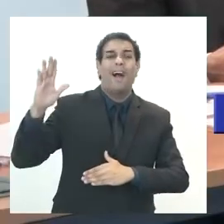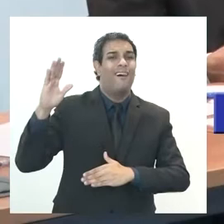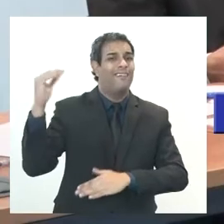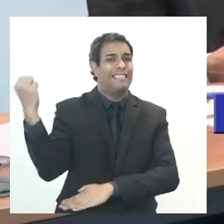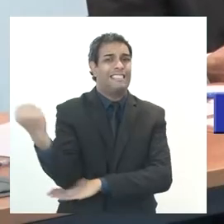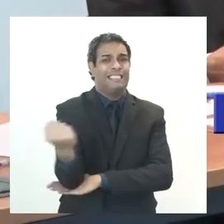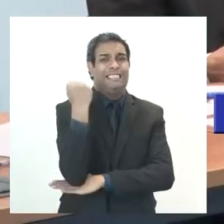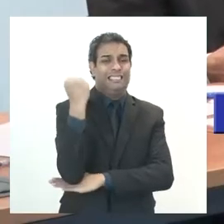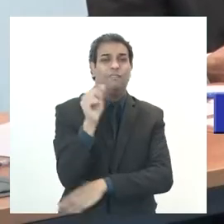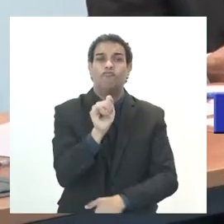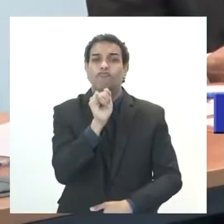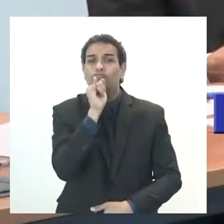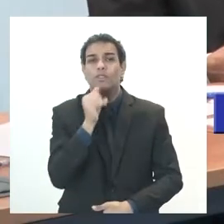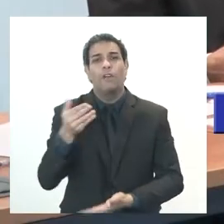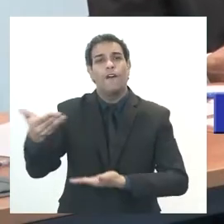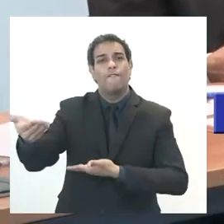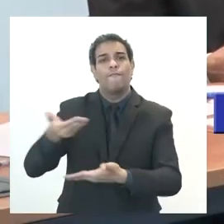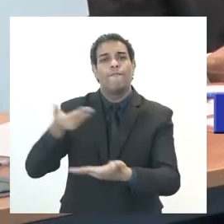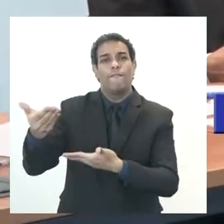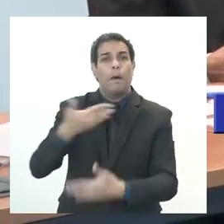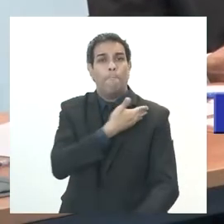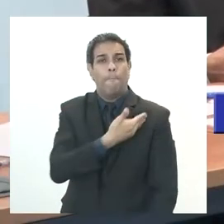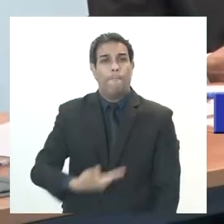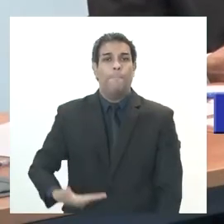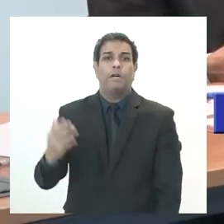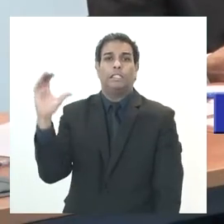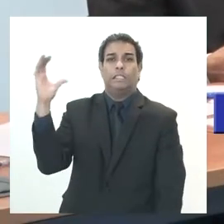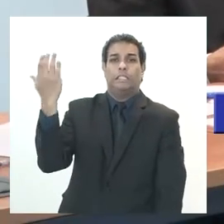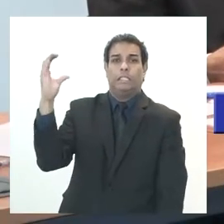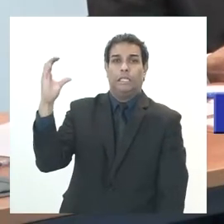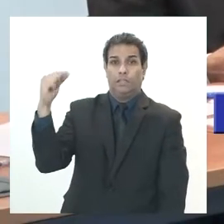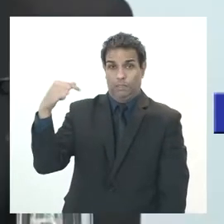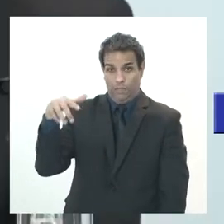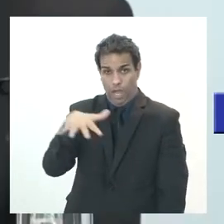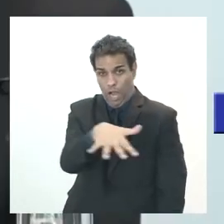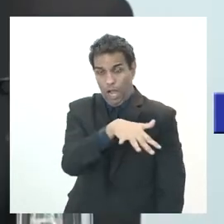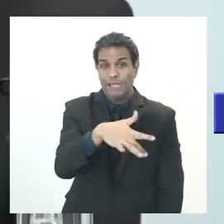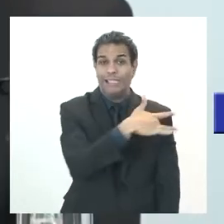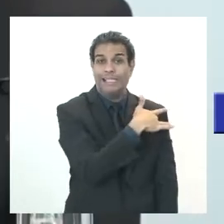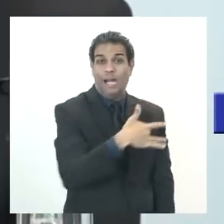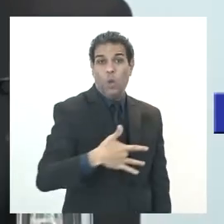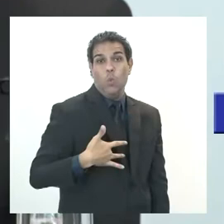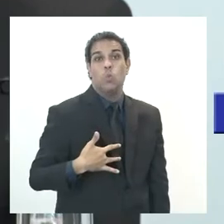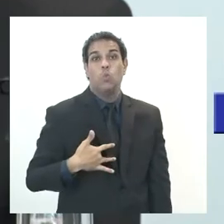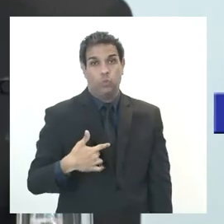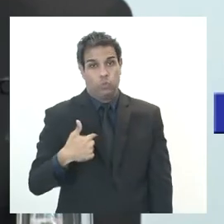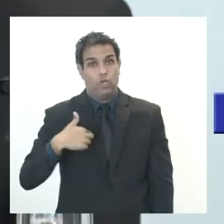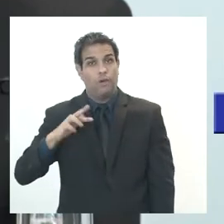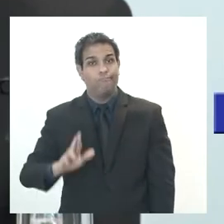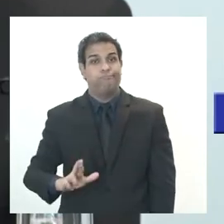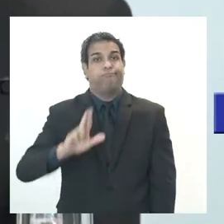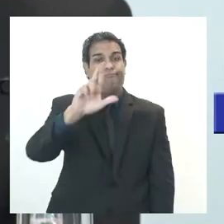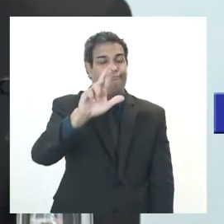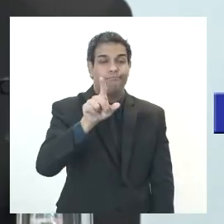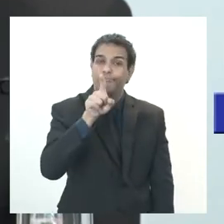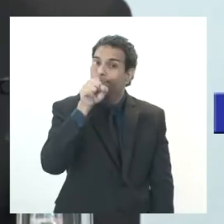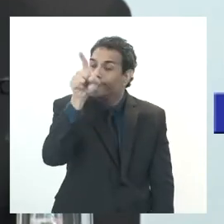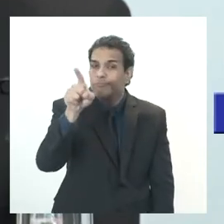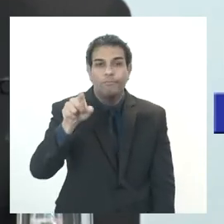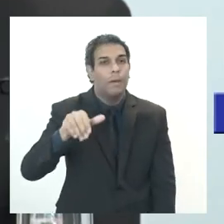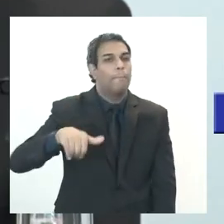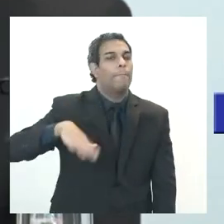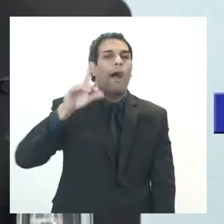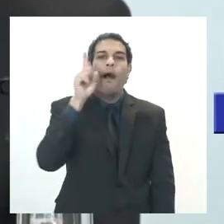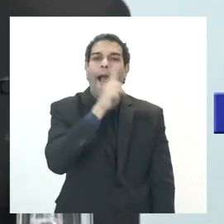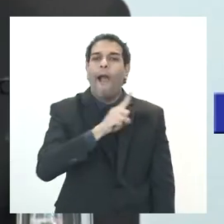serviço público de Niterói saúde que a área o senhor presidente da Comissão de saúde da Câmara Municipal